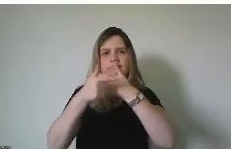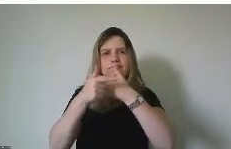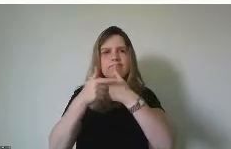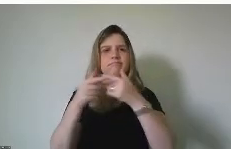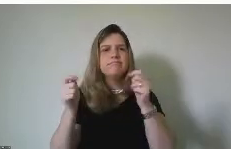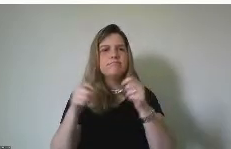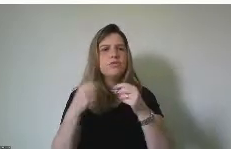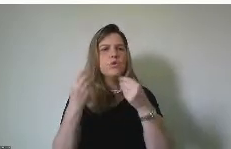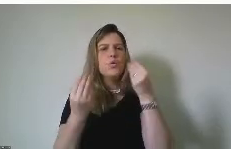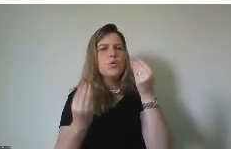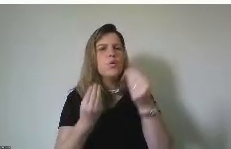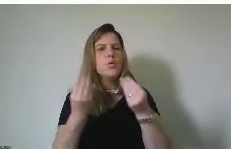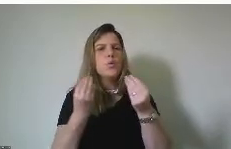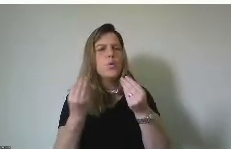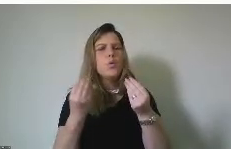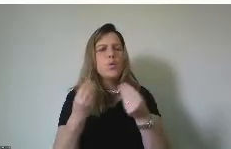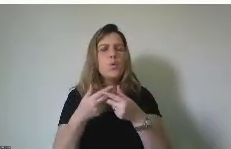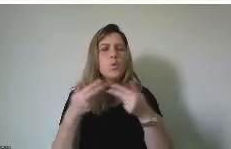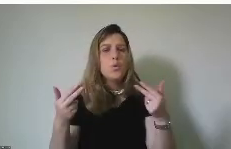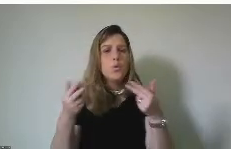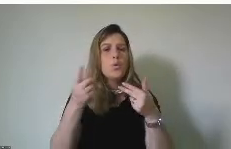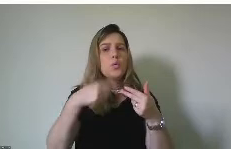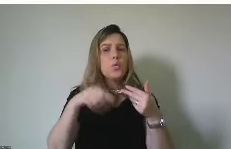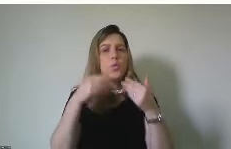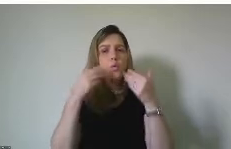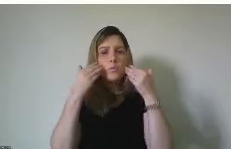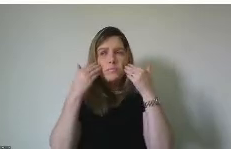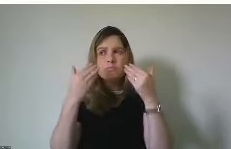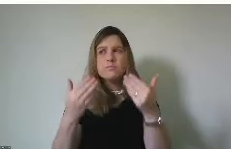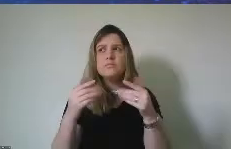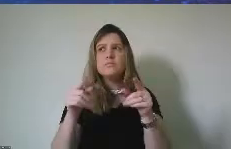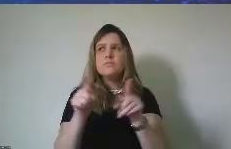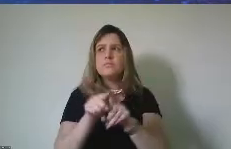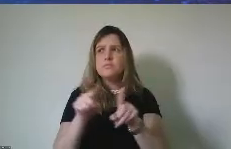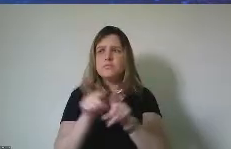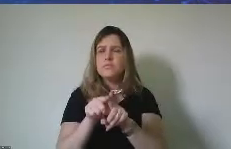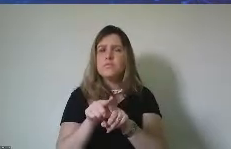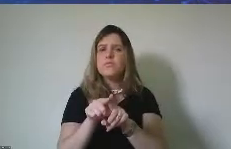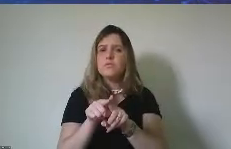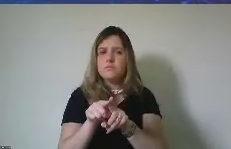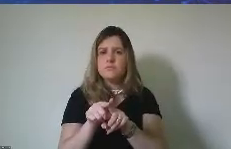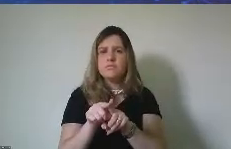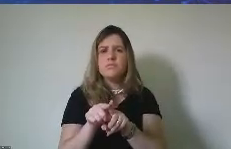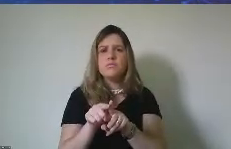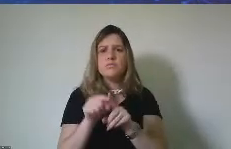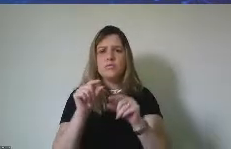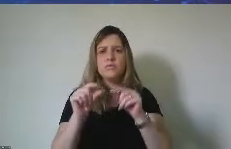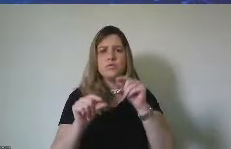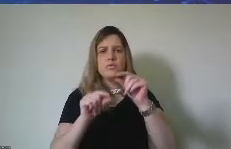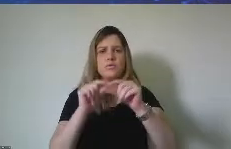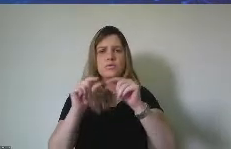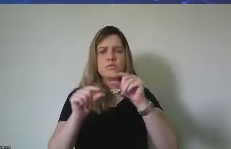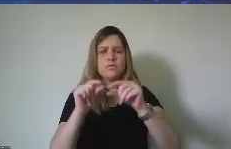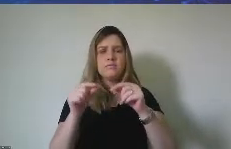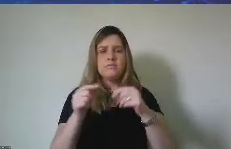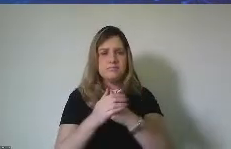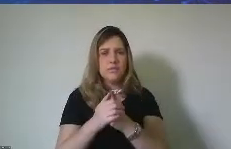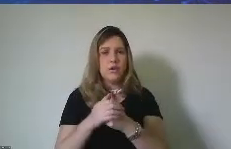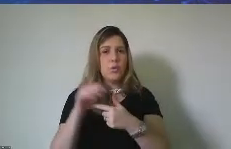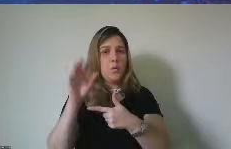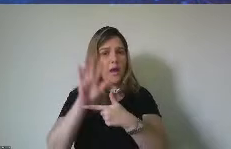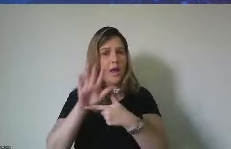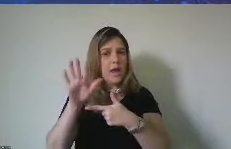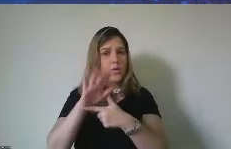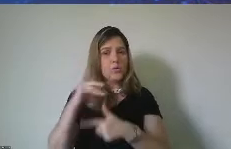net Ciro as representações Eu imagino elas fiquem disponíveis para quem não tiver tempo aqui de pegar o QR code para quem não